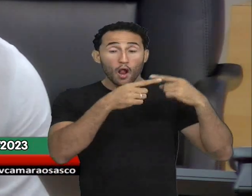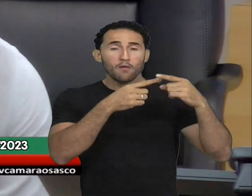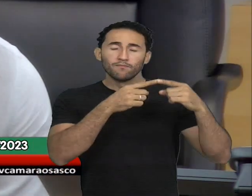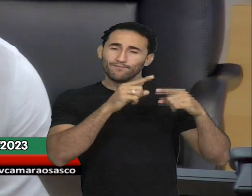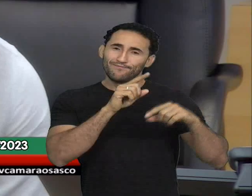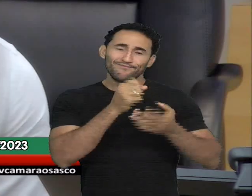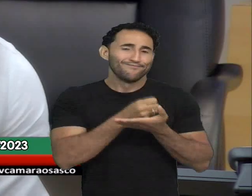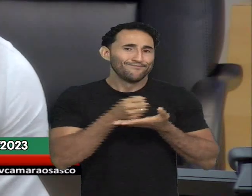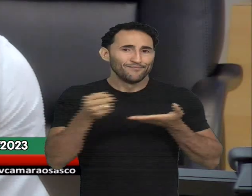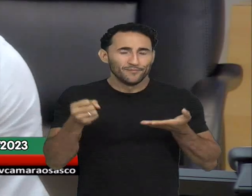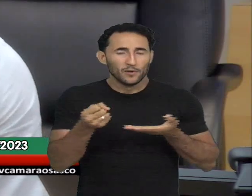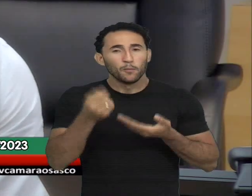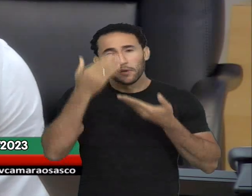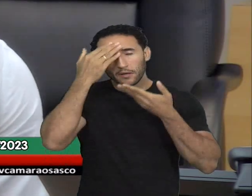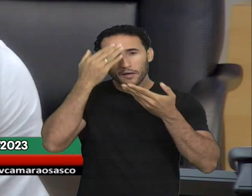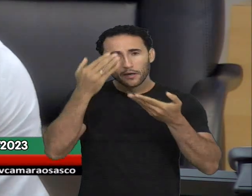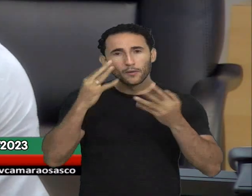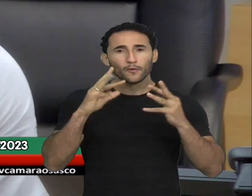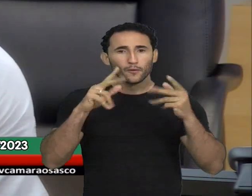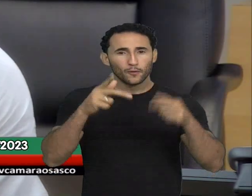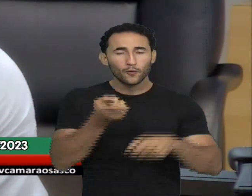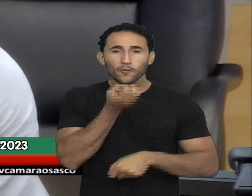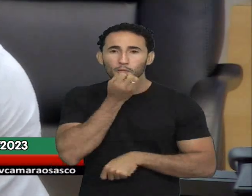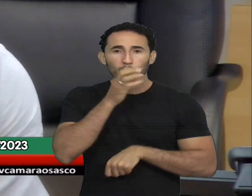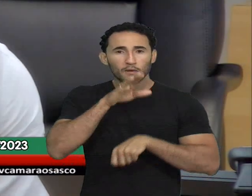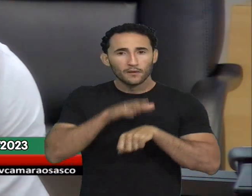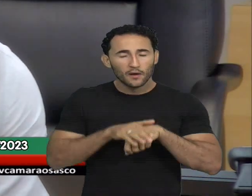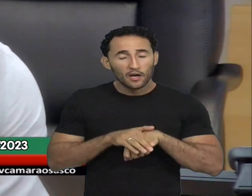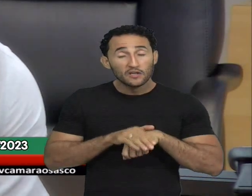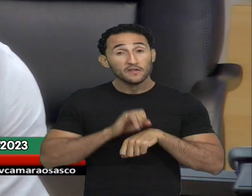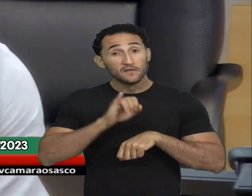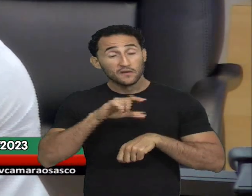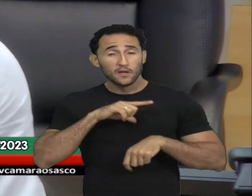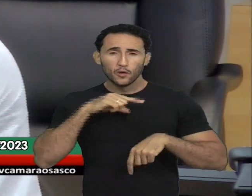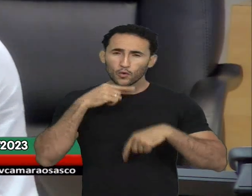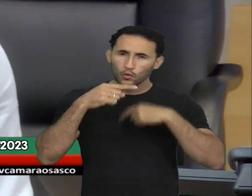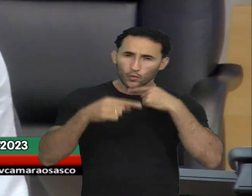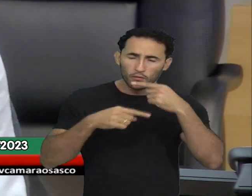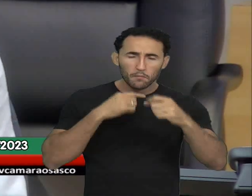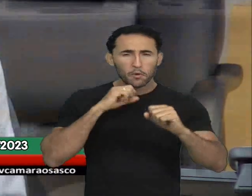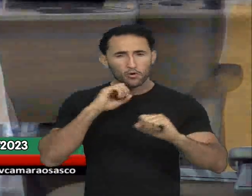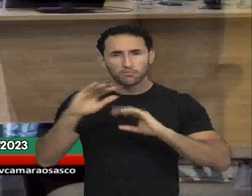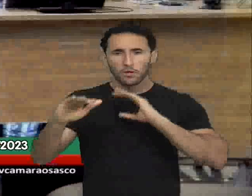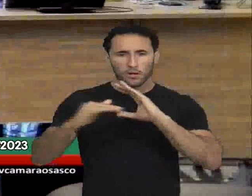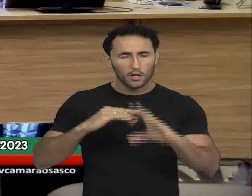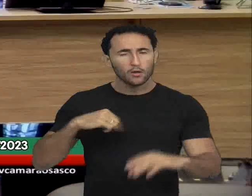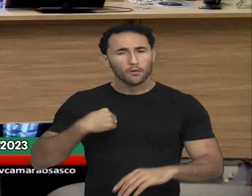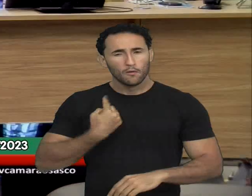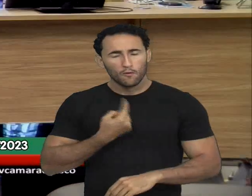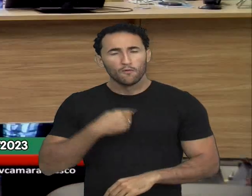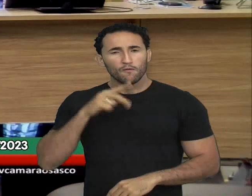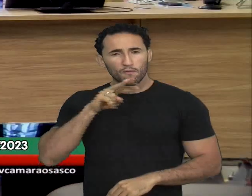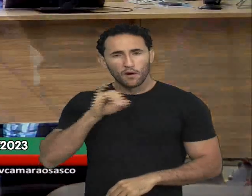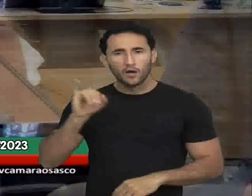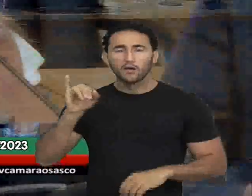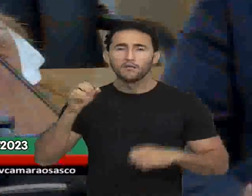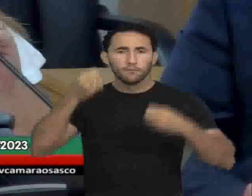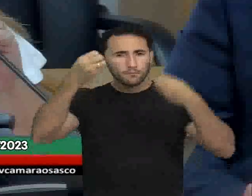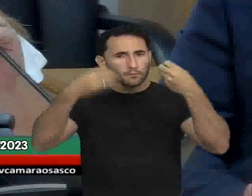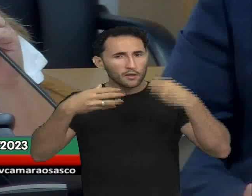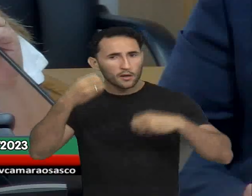boa tarde e estaremos à disposição para responder as demais perguntas. Eu que agradeço,